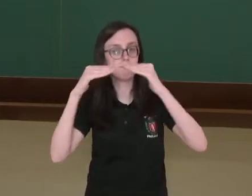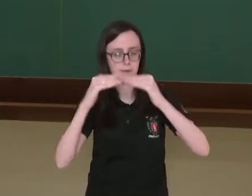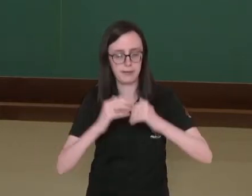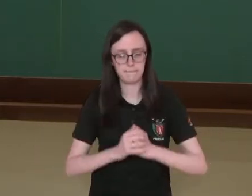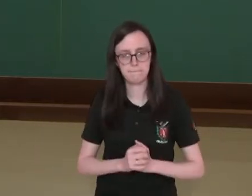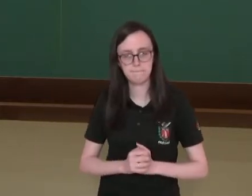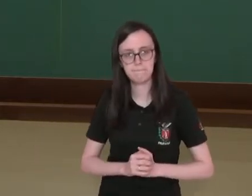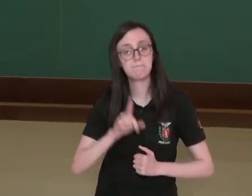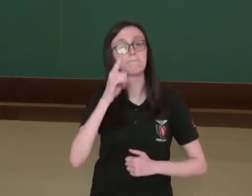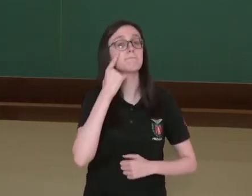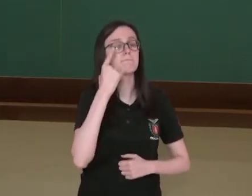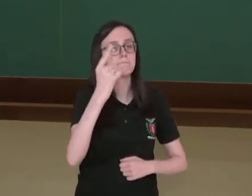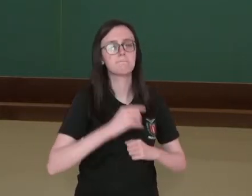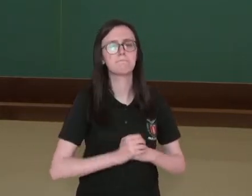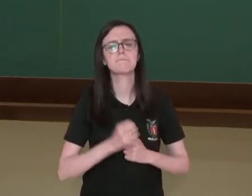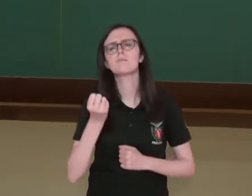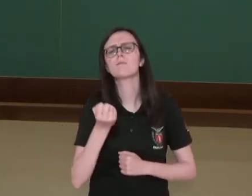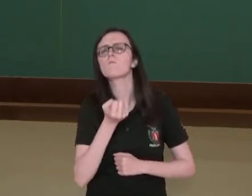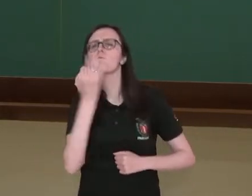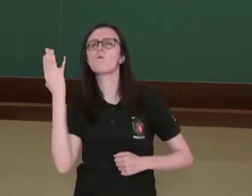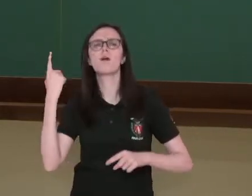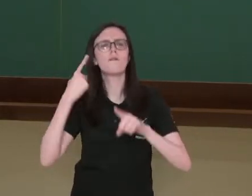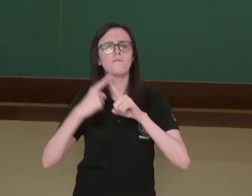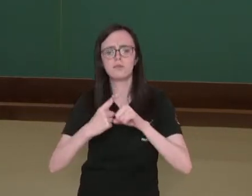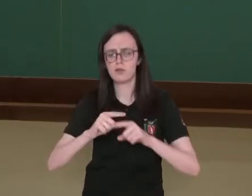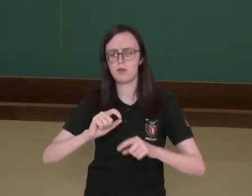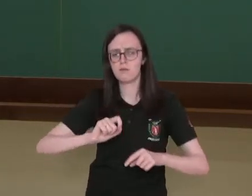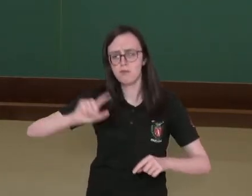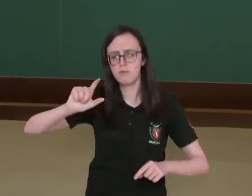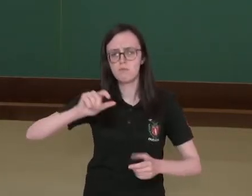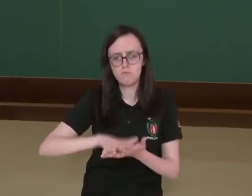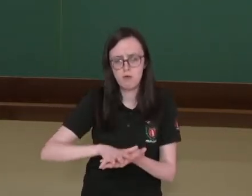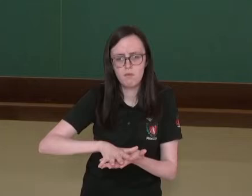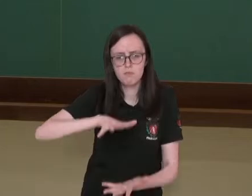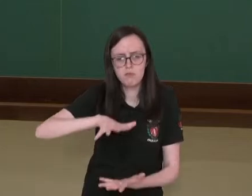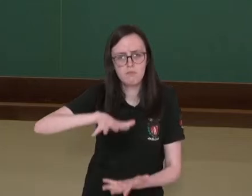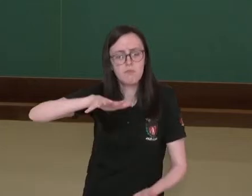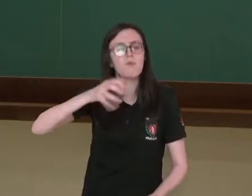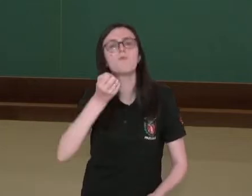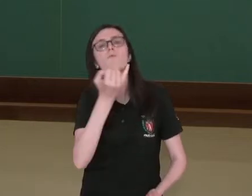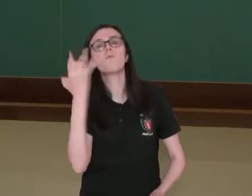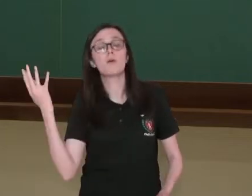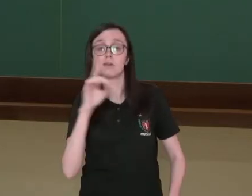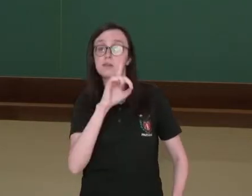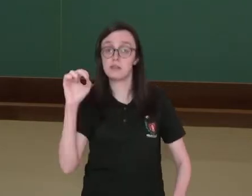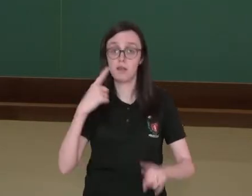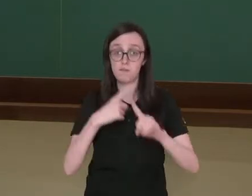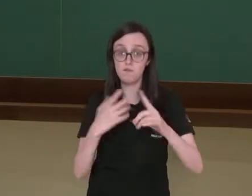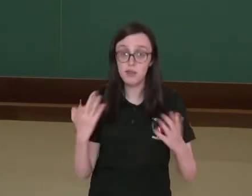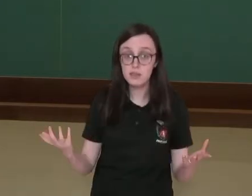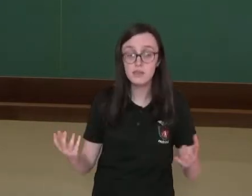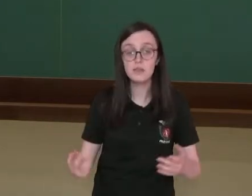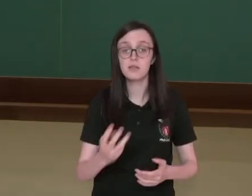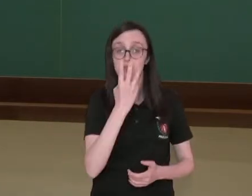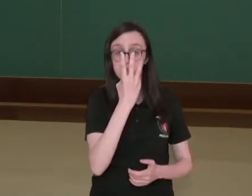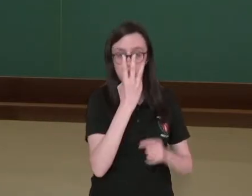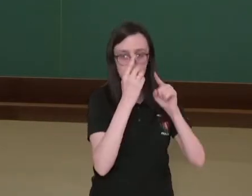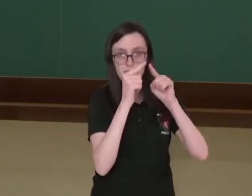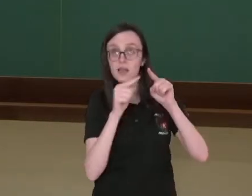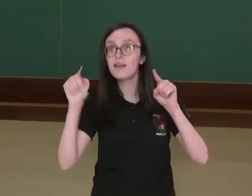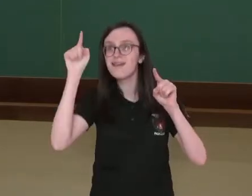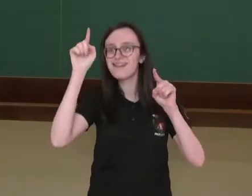proporção. Aqui, quantas vezes está sendo aumentado aqui? 100 vezes, né? 3 para 300,